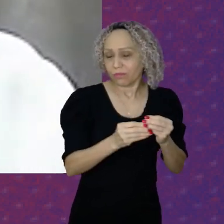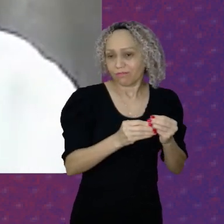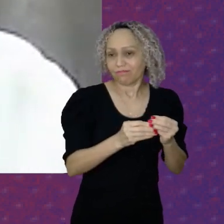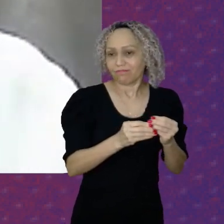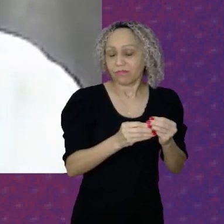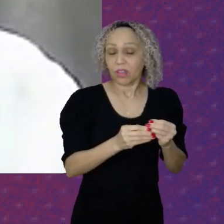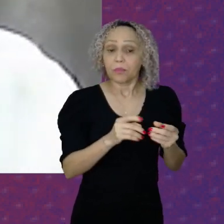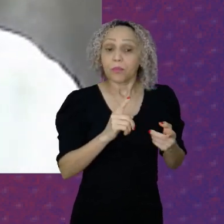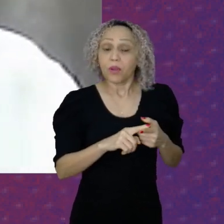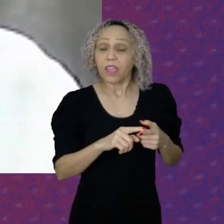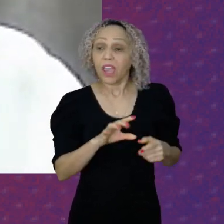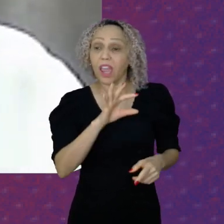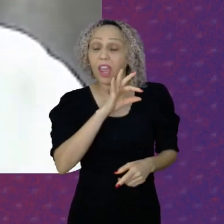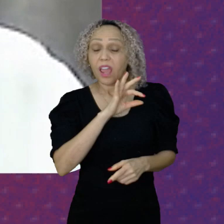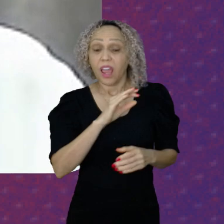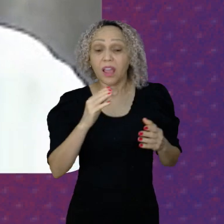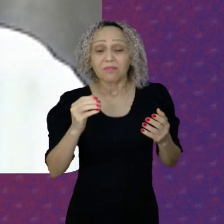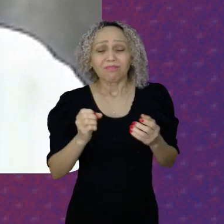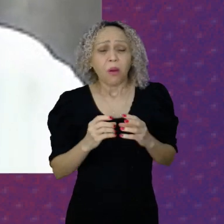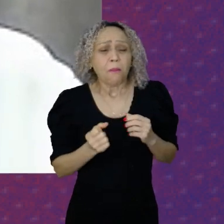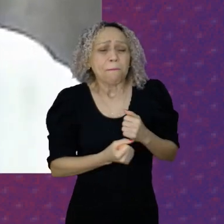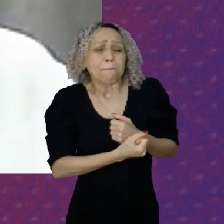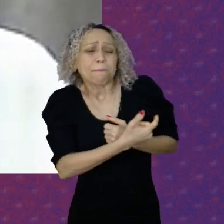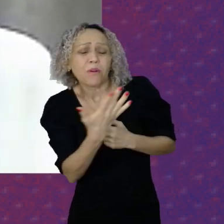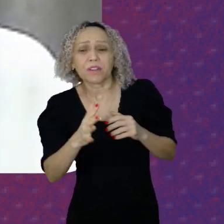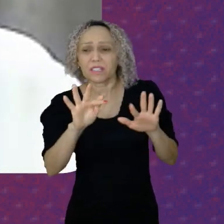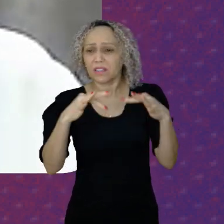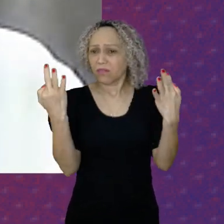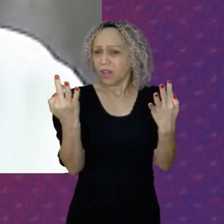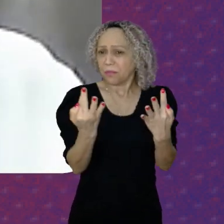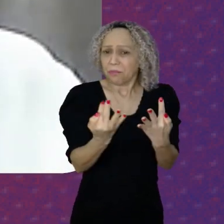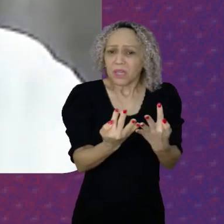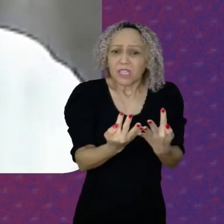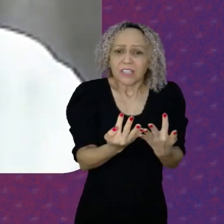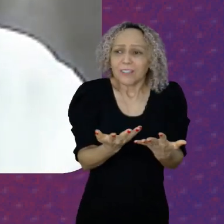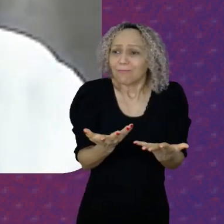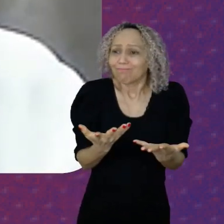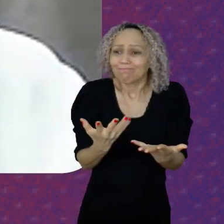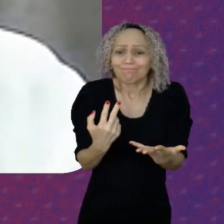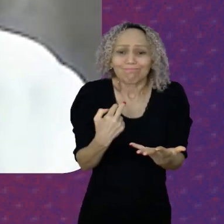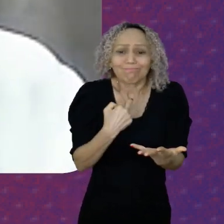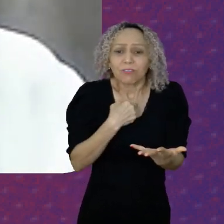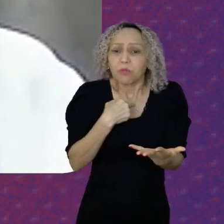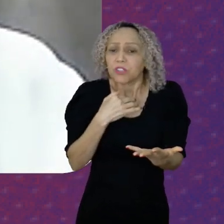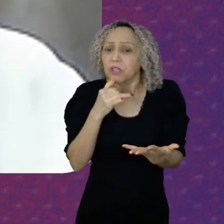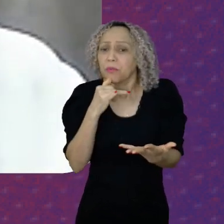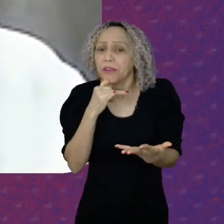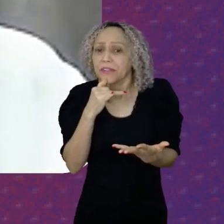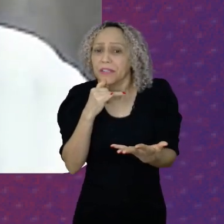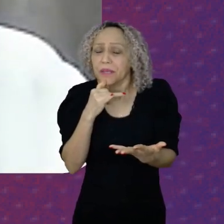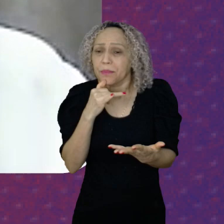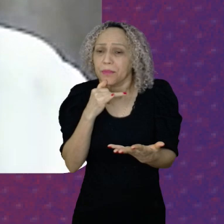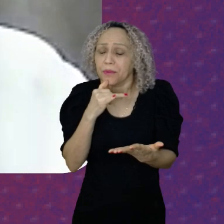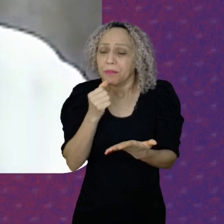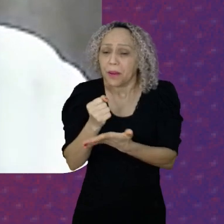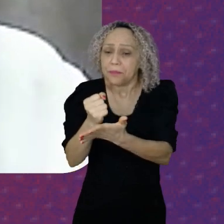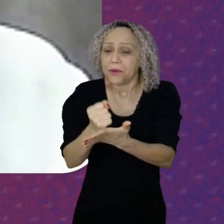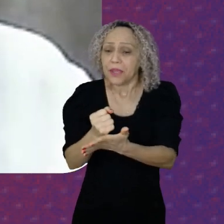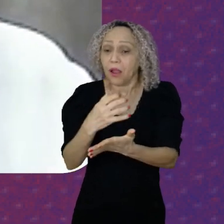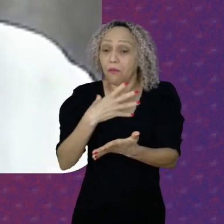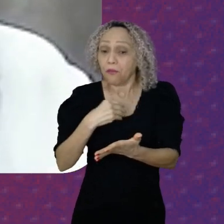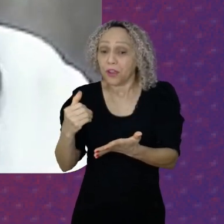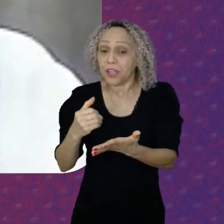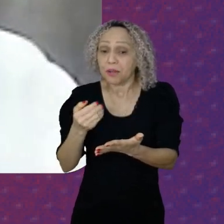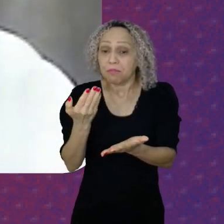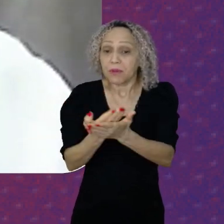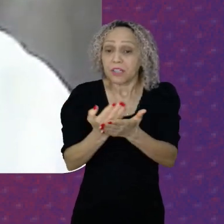não podiam formar seus filhos porque não tinham recursos para colocá-los em universidade. E fazer universidade pública era para